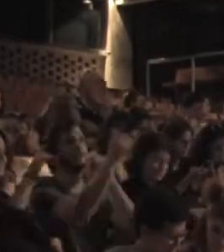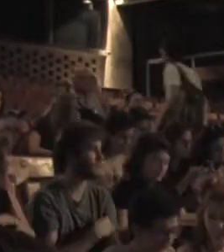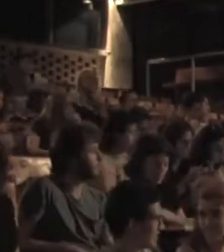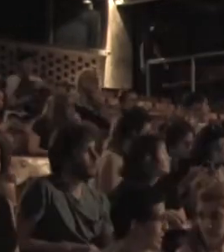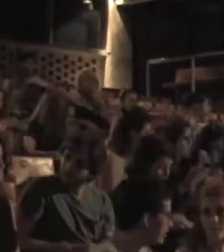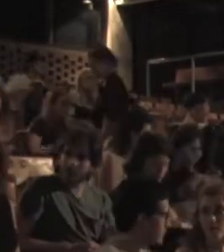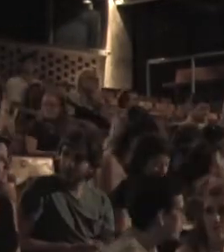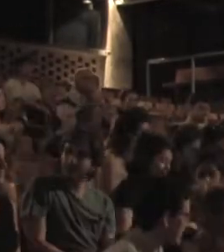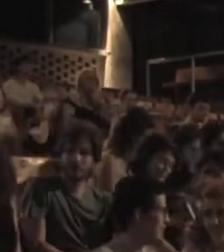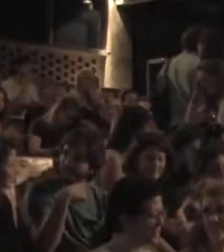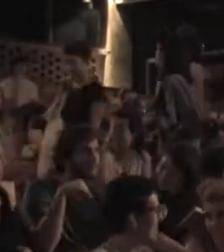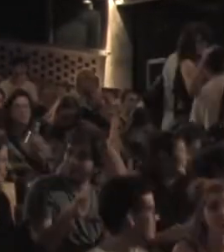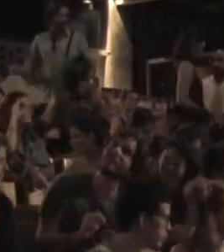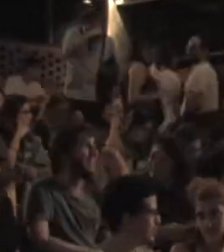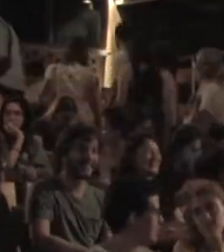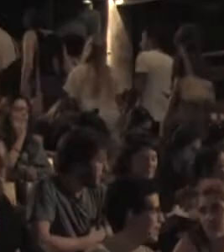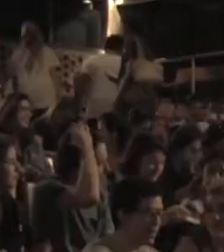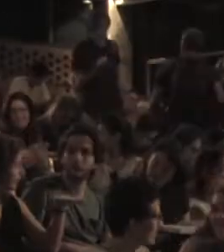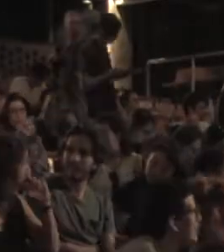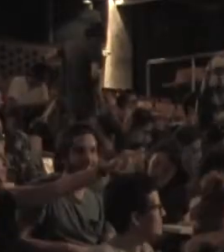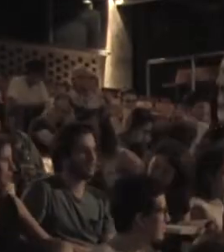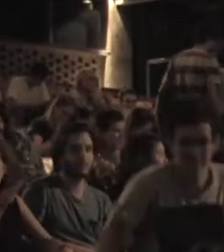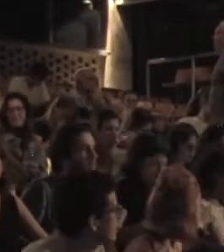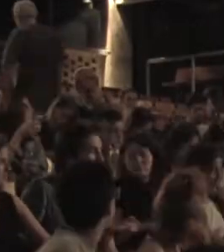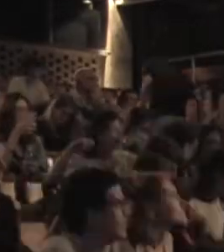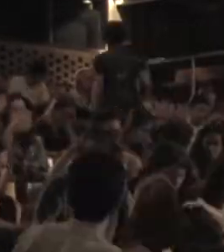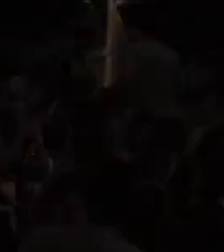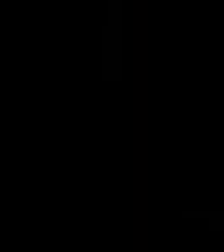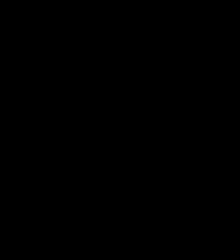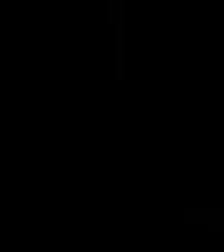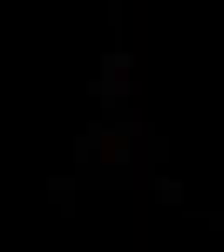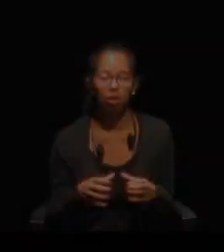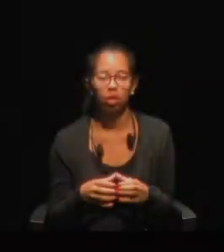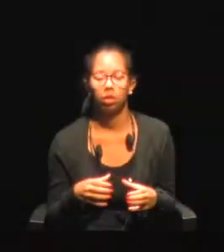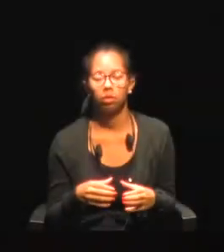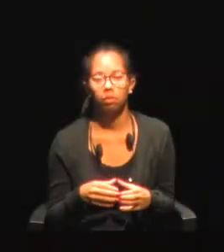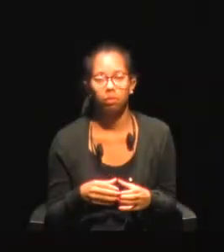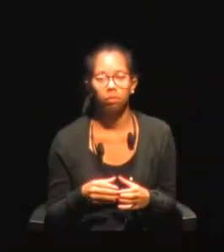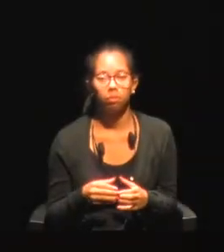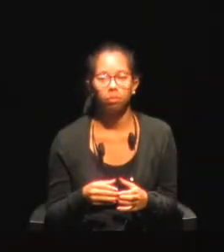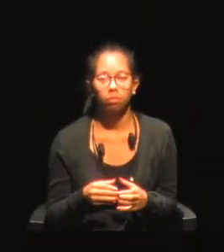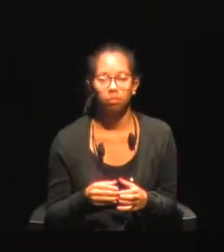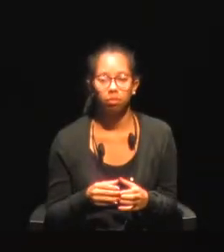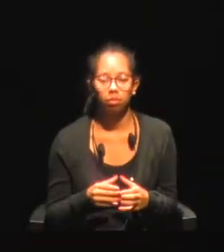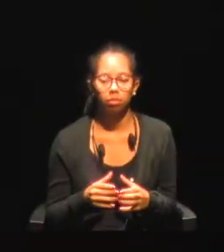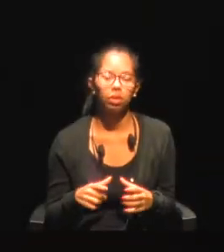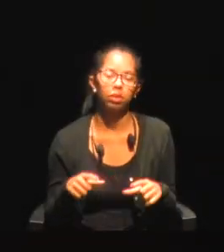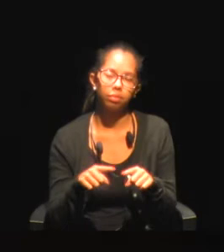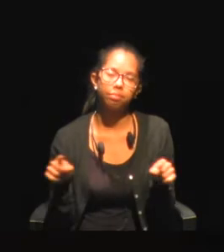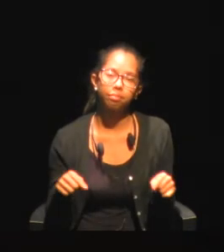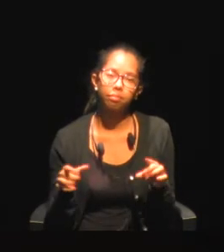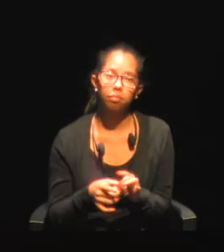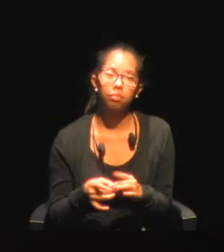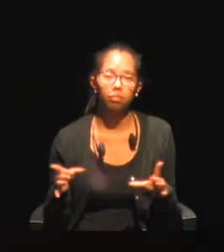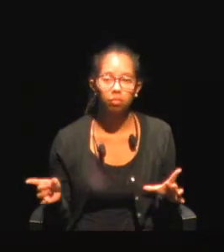que eu acredito, a gente acredita, que a arquitetura tenha com a questão da convivência na cidade,